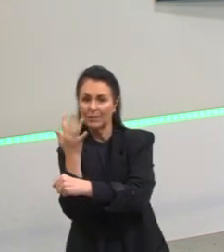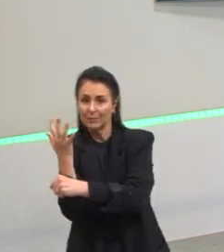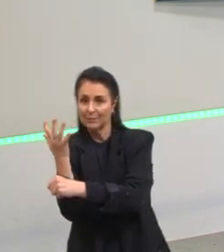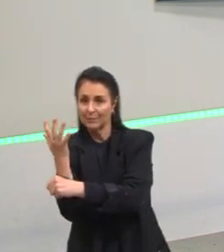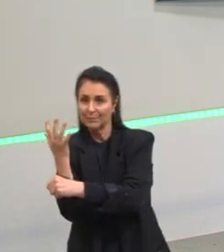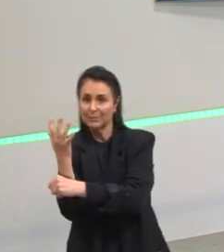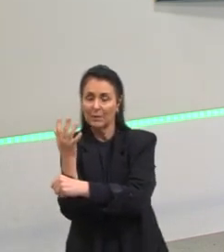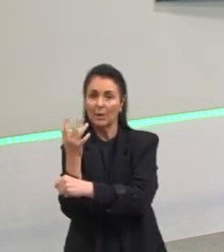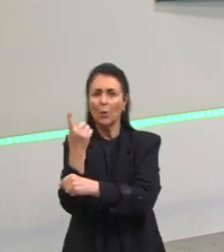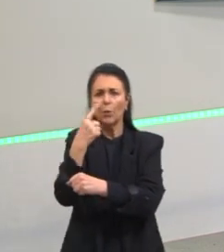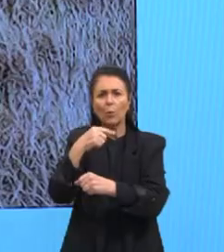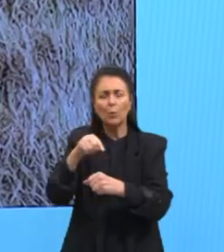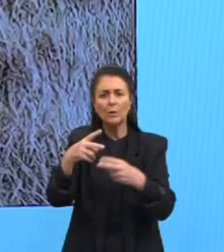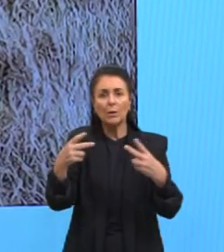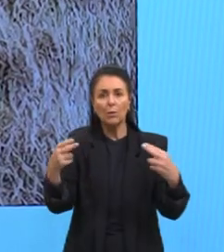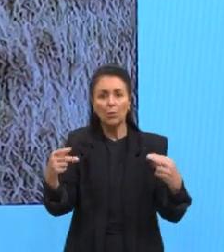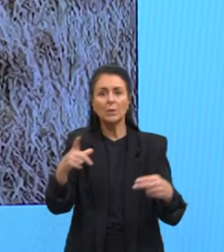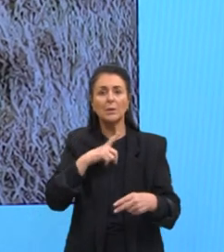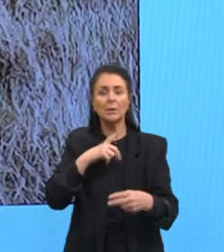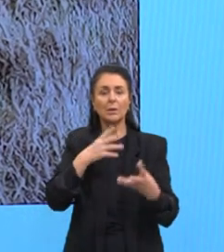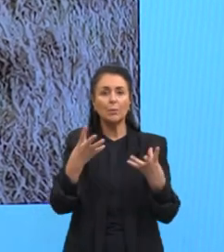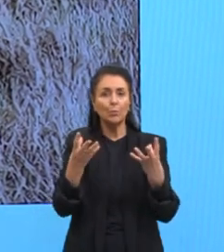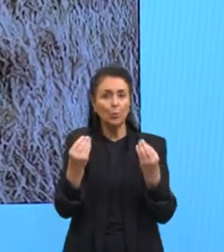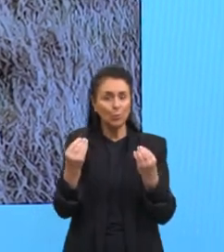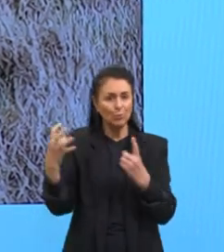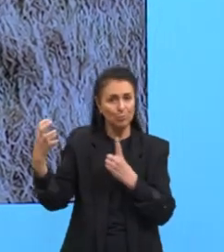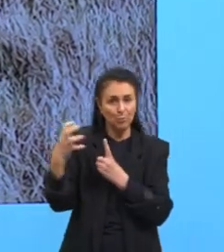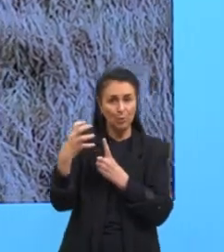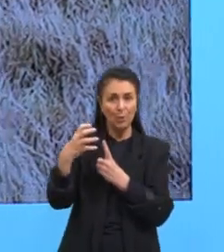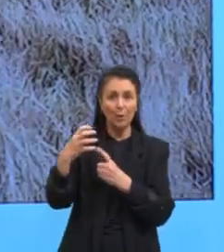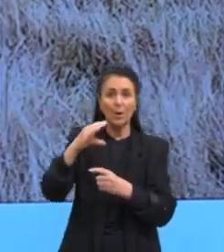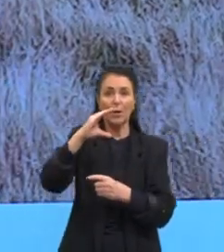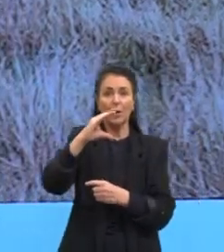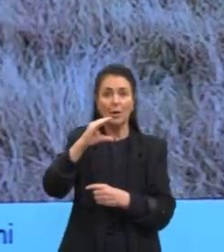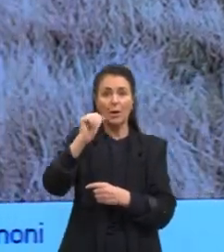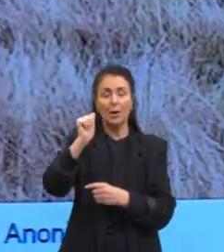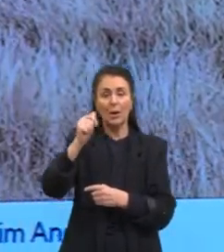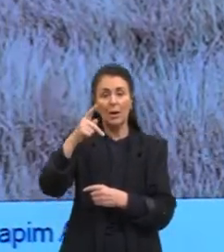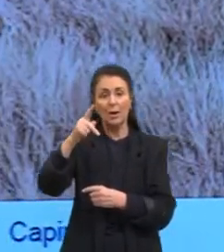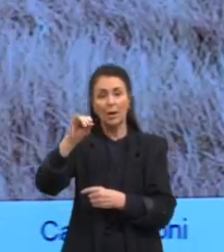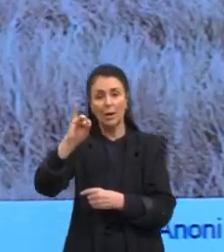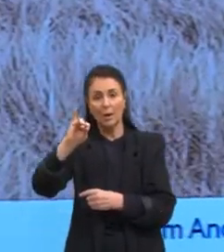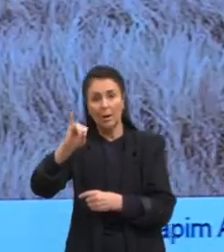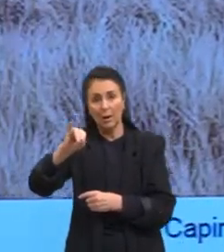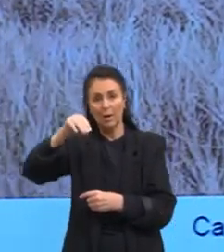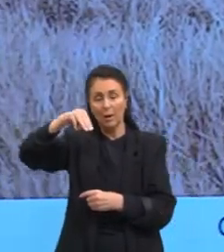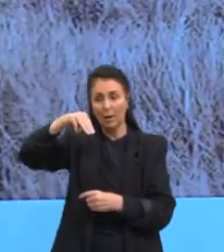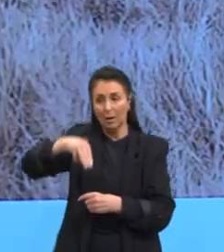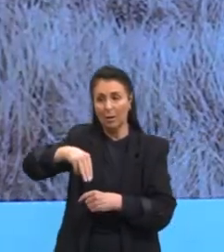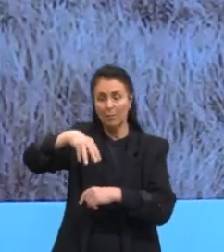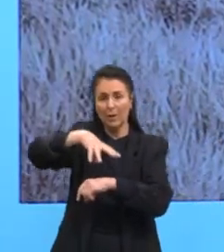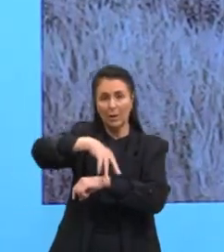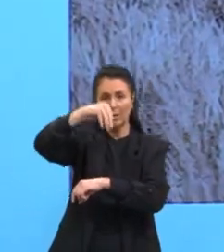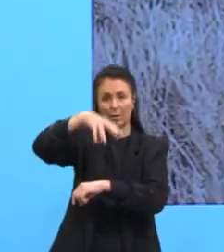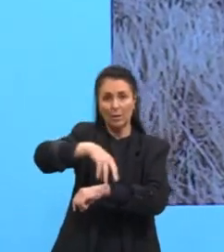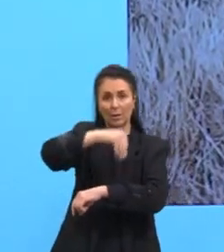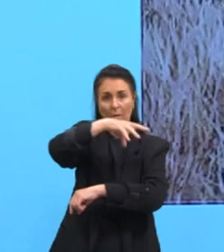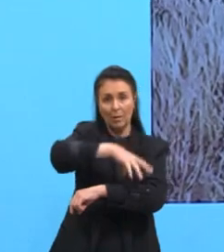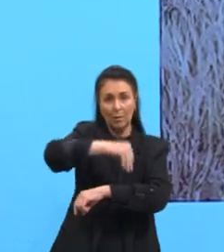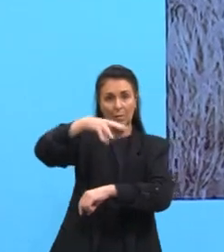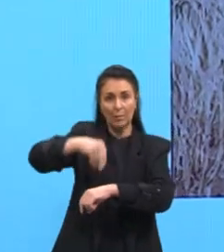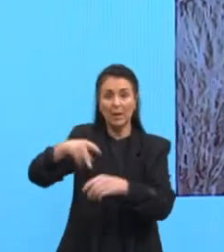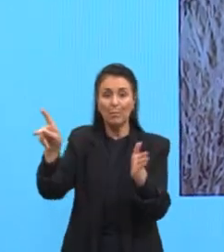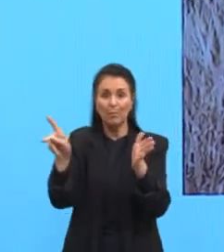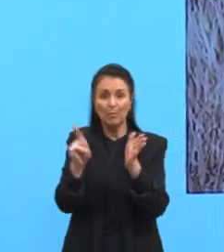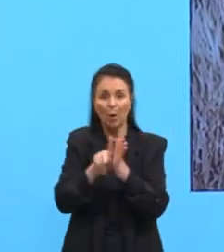cultura tá agora outra coisa que nós temos muito agressivo aqui é o capim-annoni tá a gurizada lá vai mostrar para vocês o capim a Luane